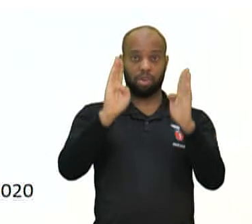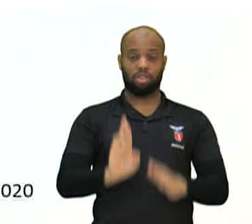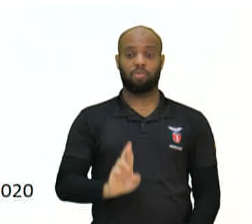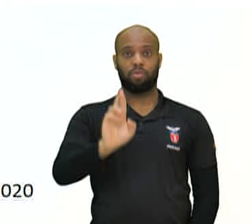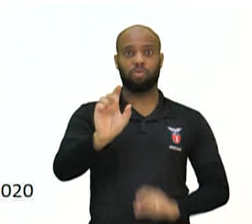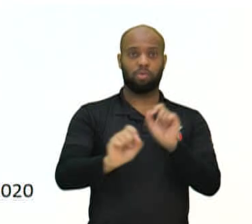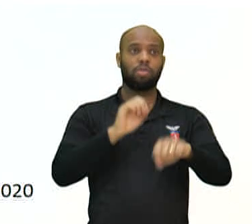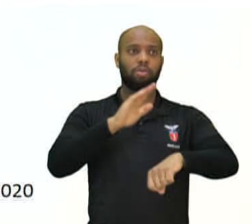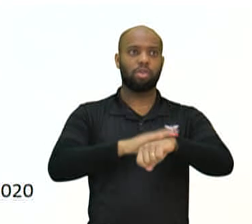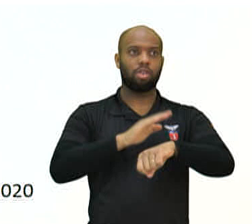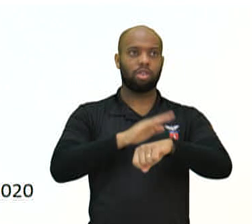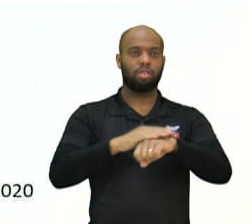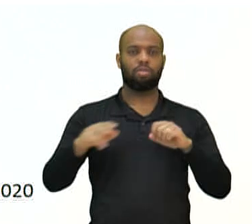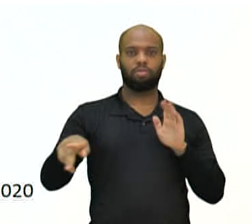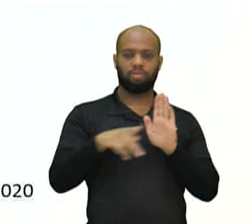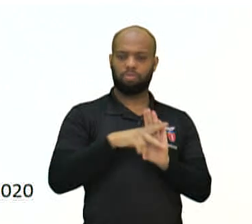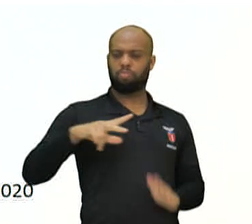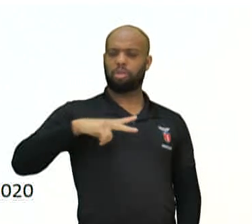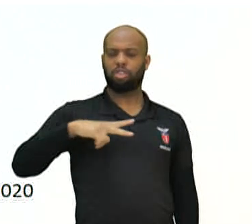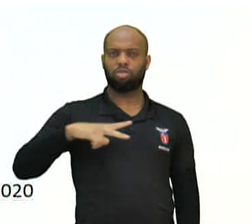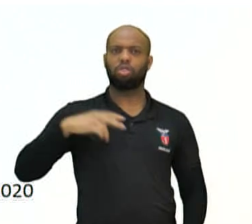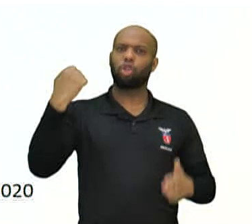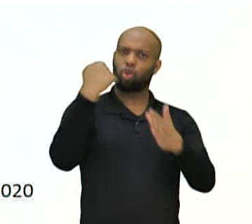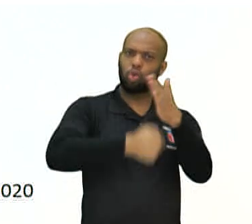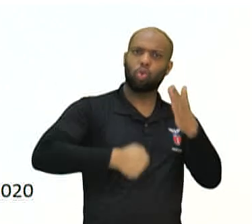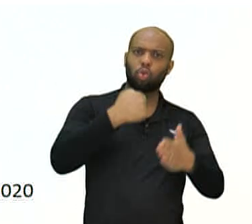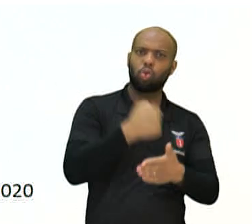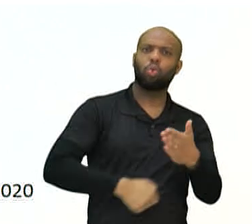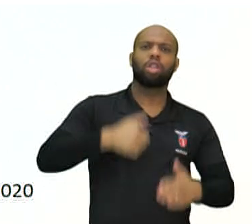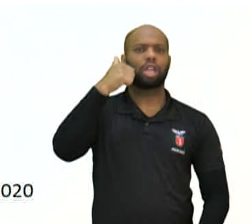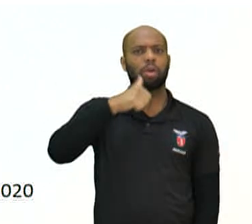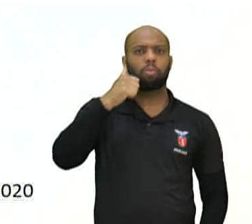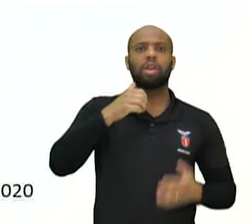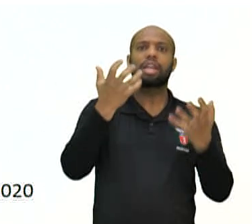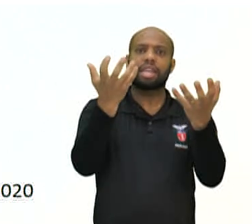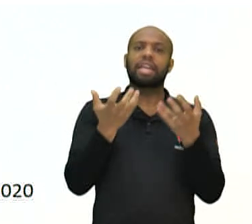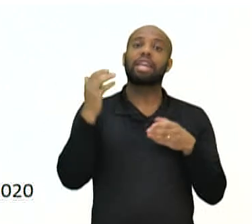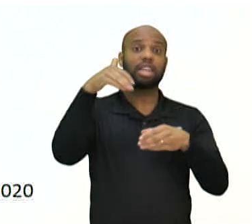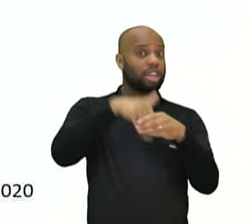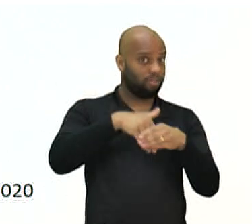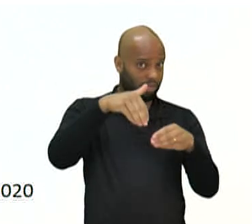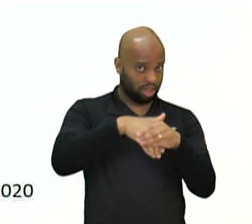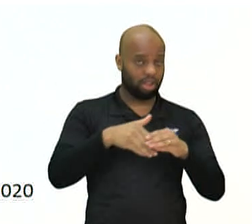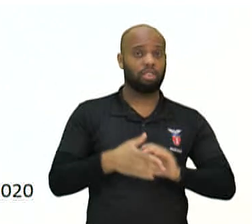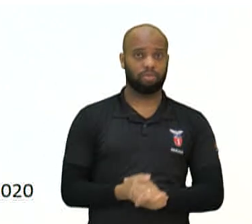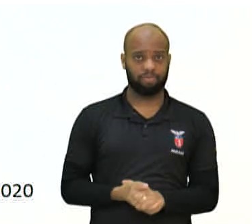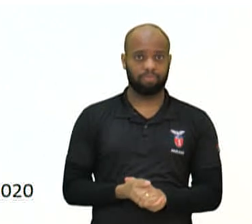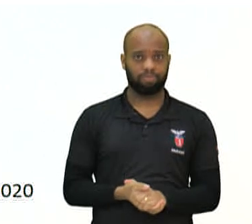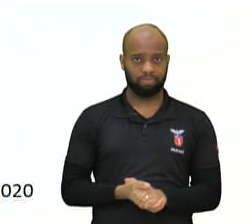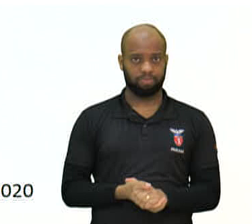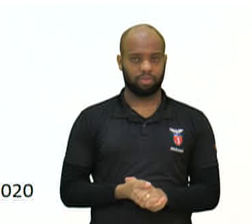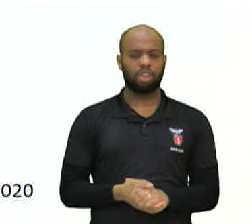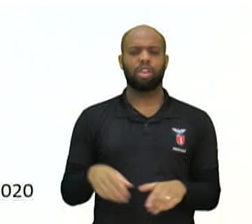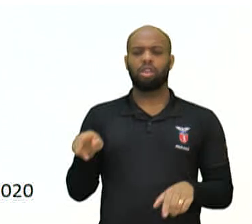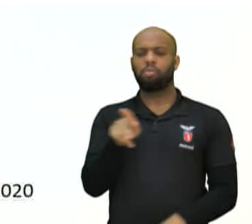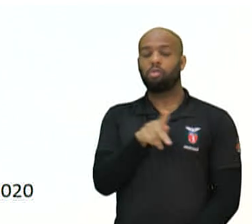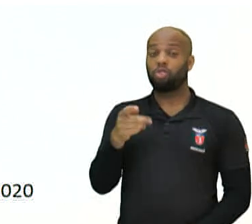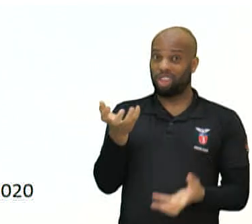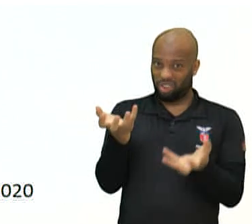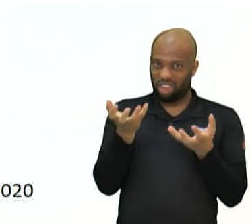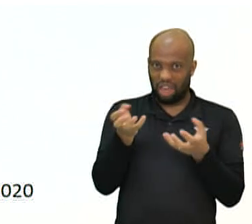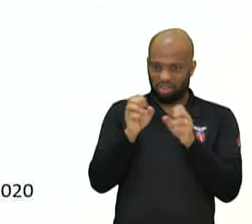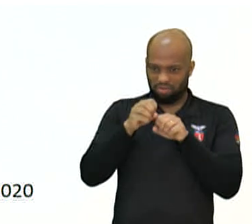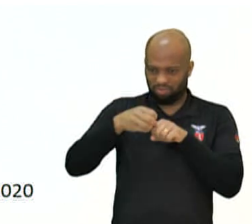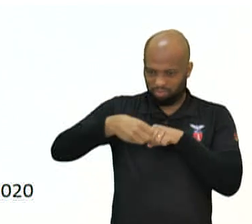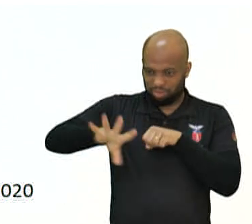representa um momento particular da luta das mulheres pelo direito ao voto. O professor gostaria de lembrar